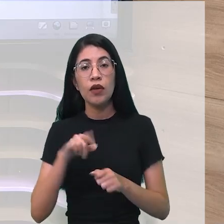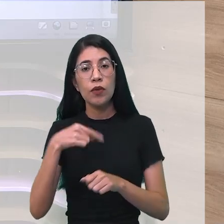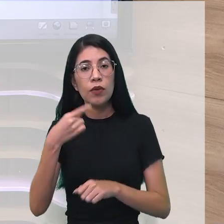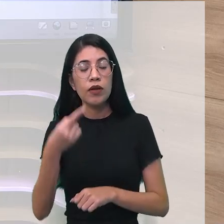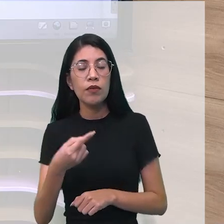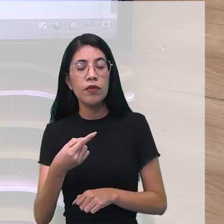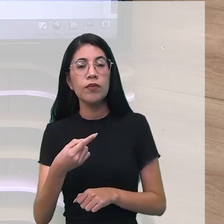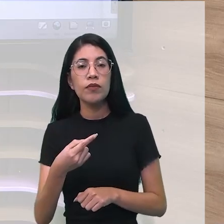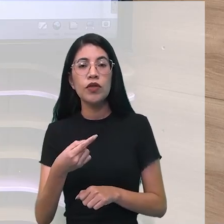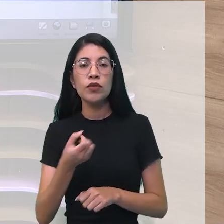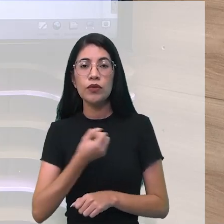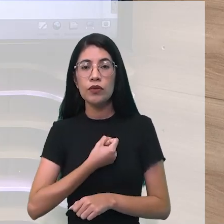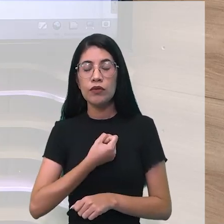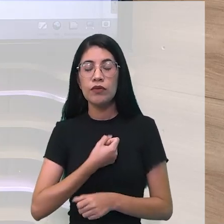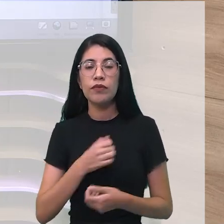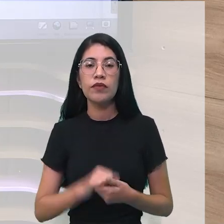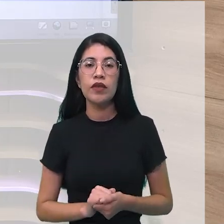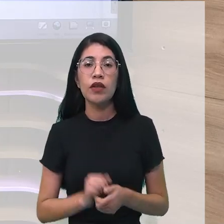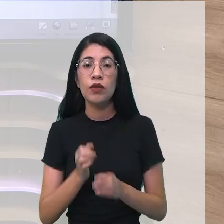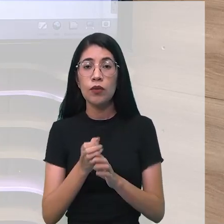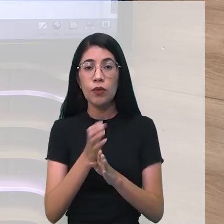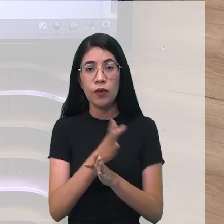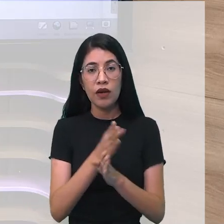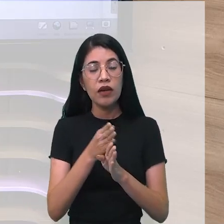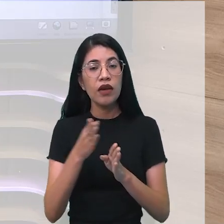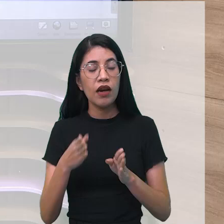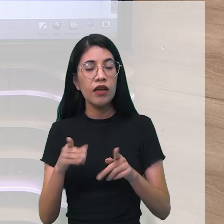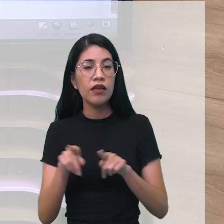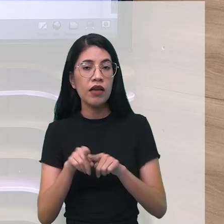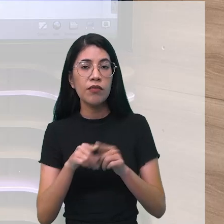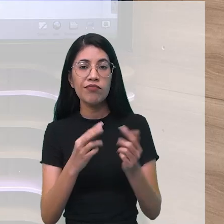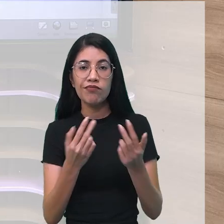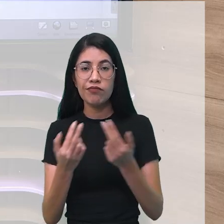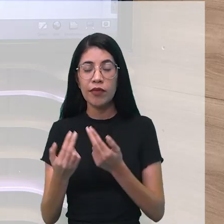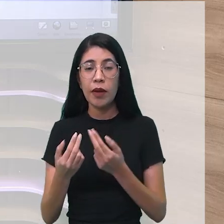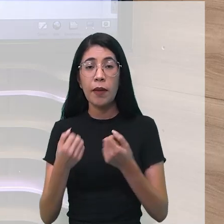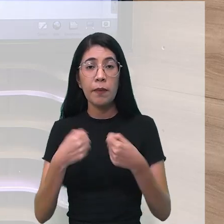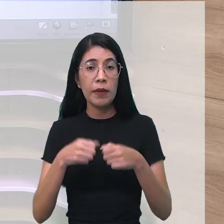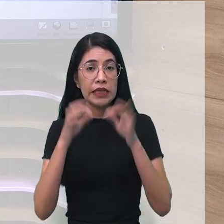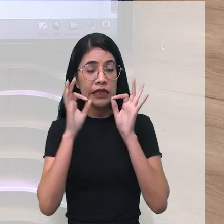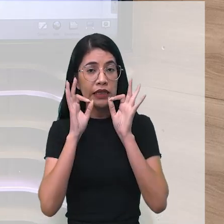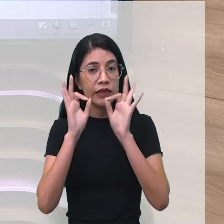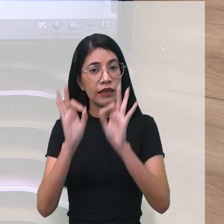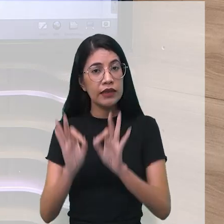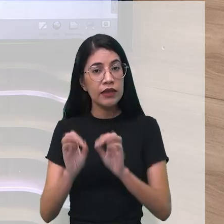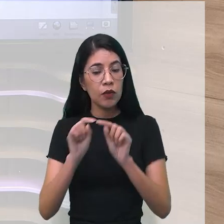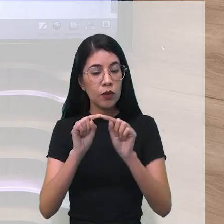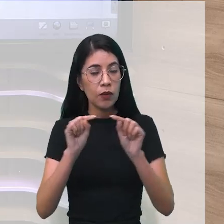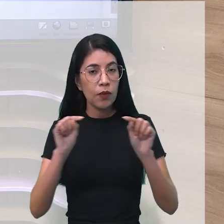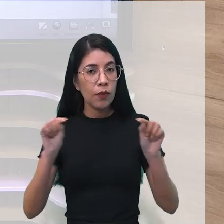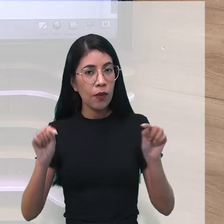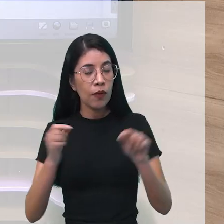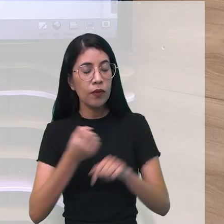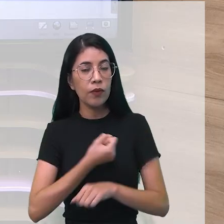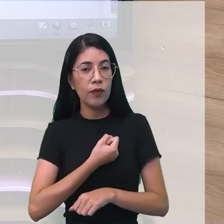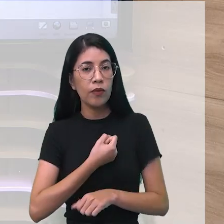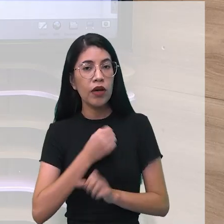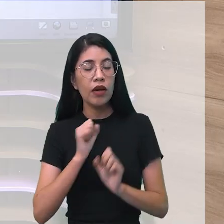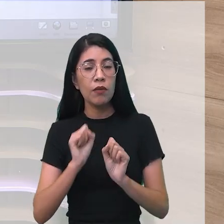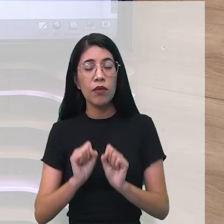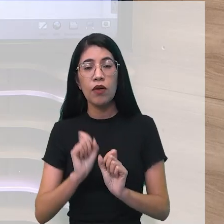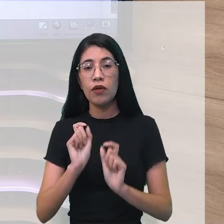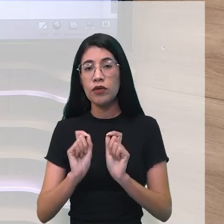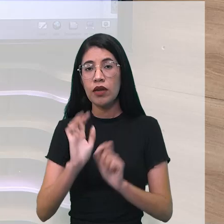sucessor, o que vem depois. Nos números inteiros também é assim, mas você tem que prestar muita atenção na reta numérica, porque você